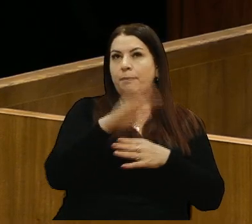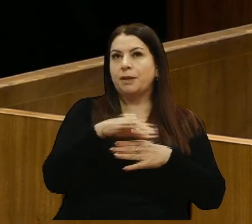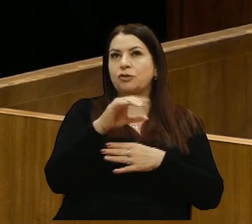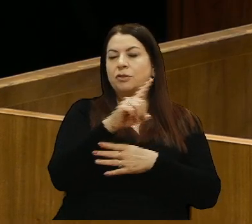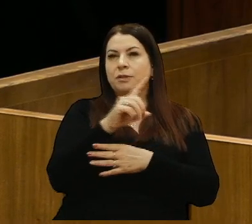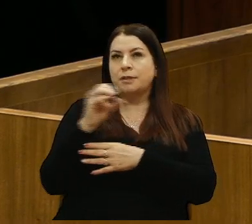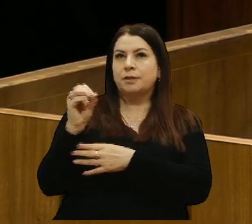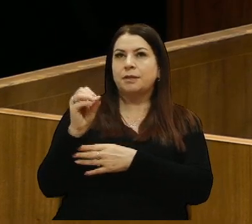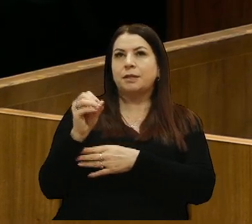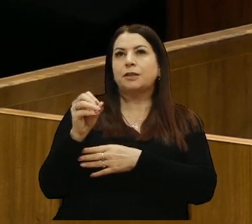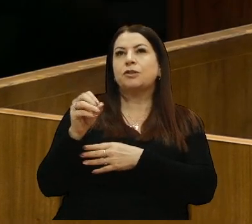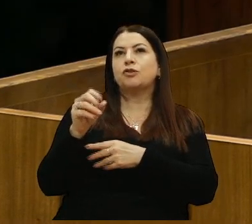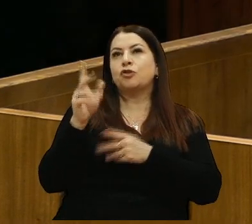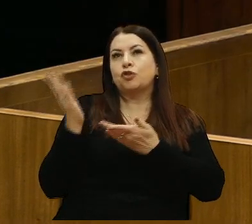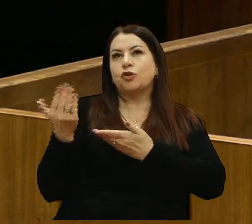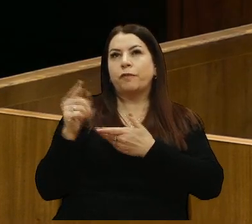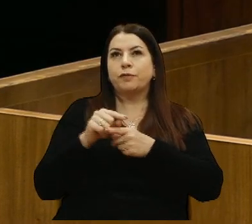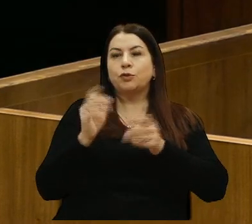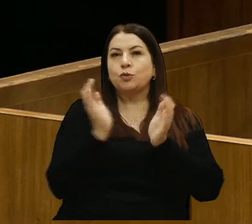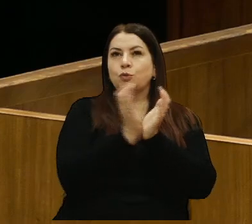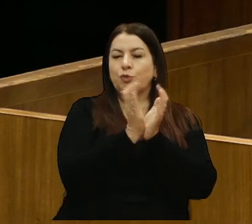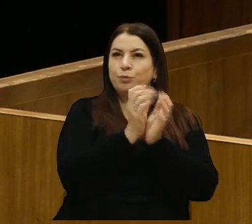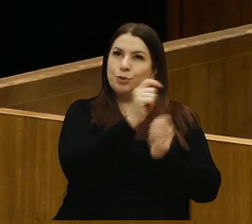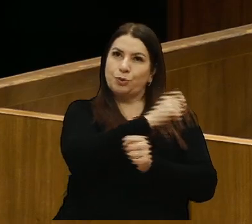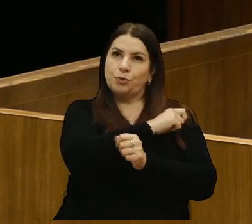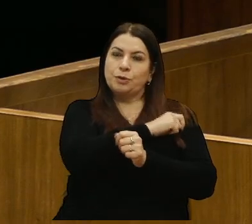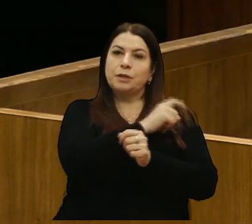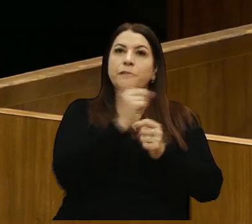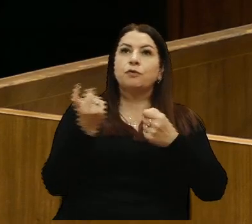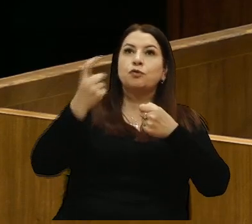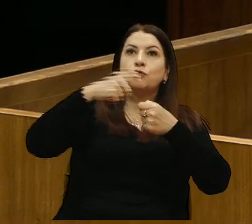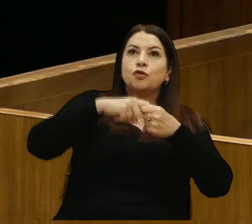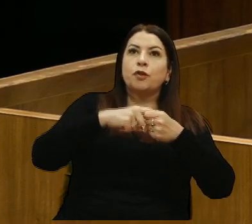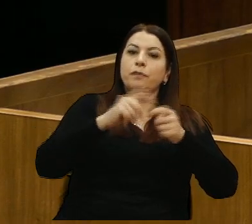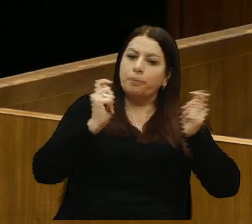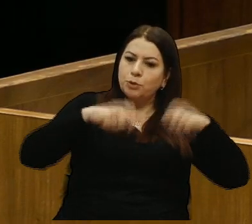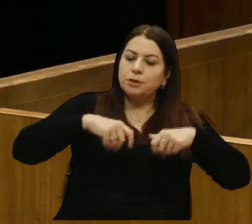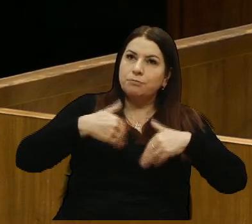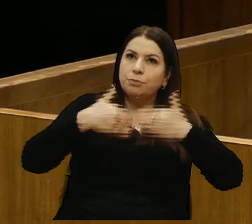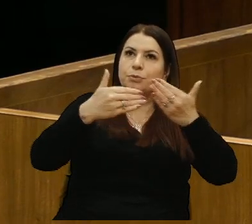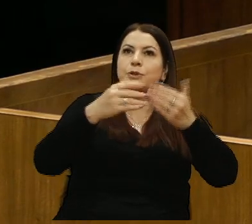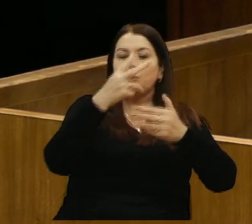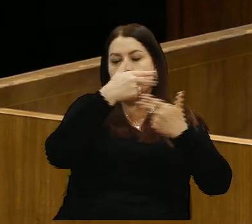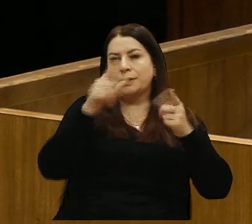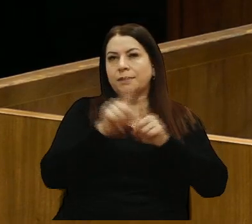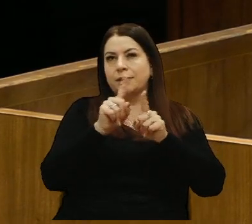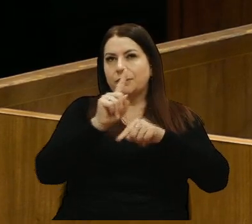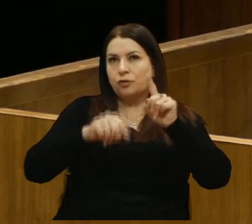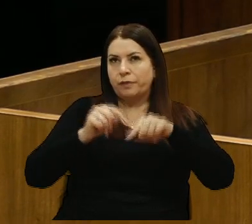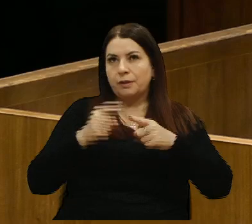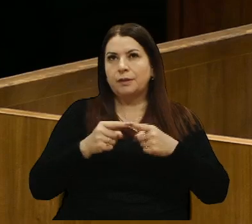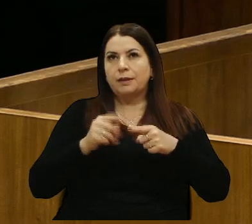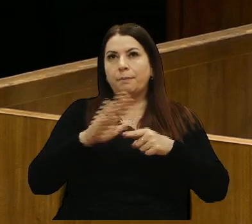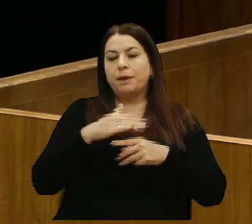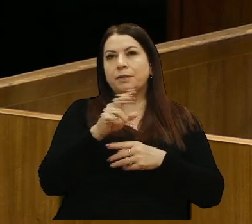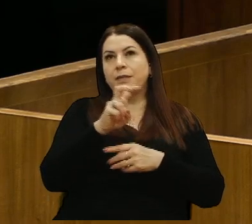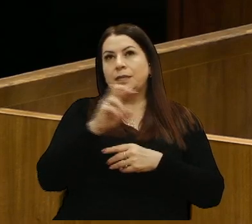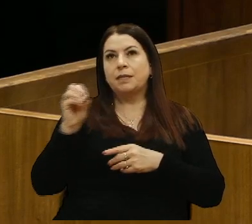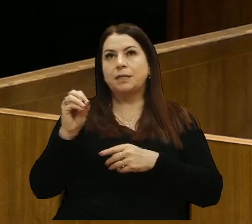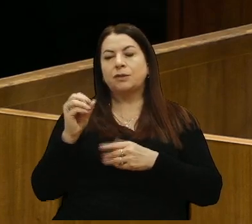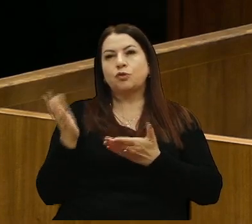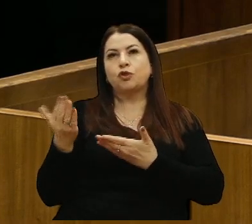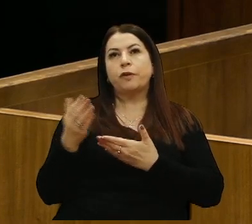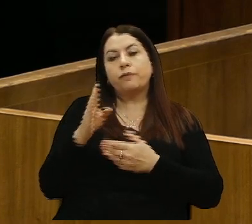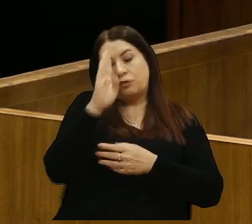jovens dos grêmios estudantis, só que cada jovem volta para a sua escola e potencializa as ações que ele aprendeu nas atividades. Então, são mais de 500 jovens